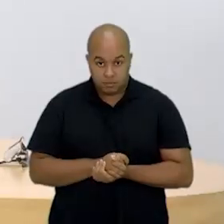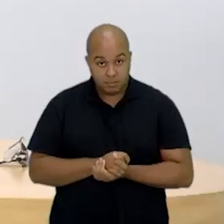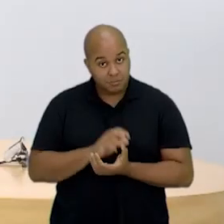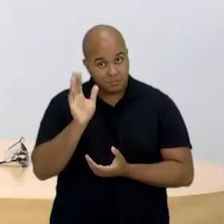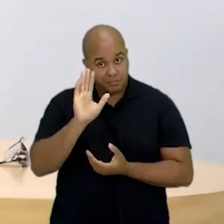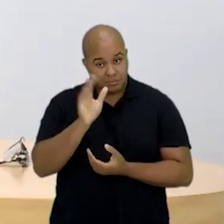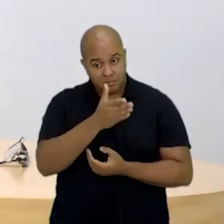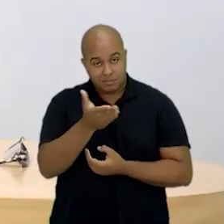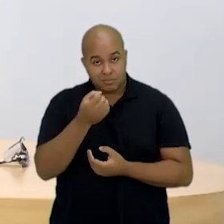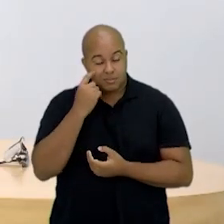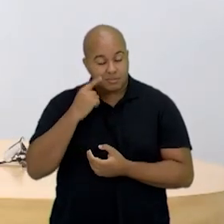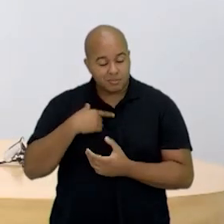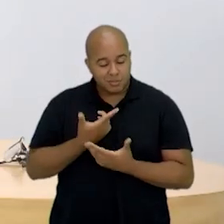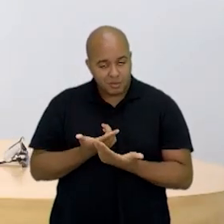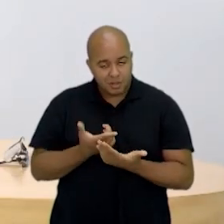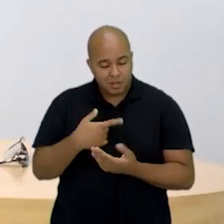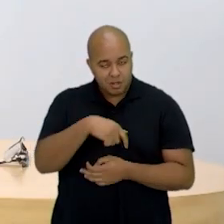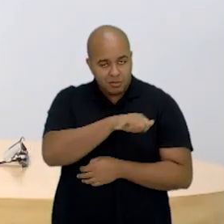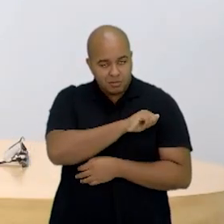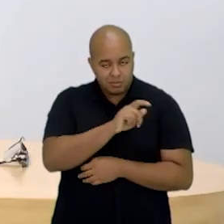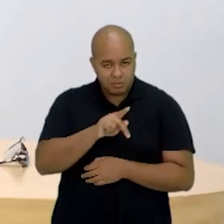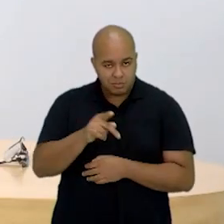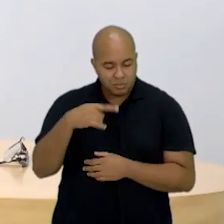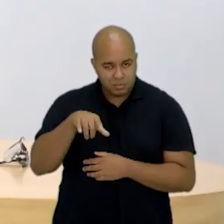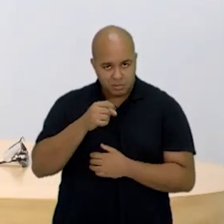Rider Nice creas